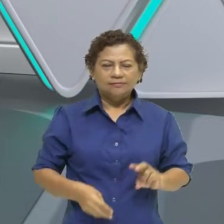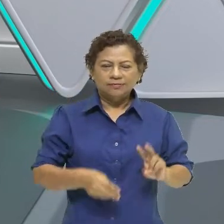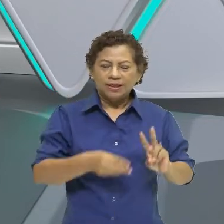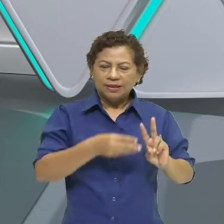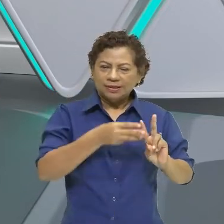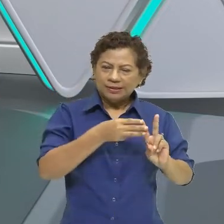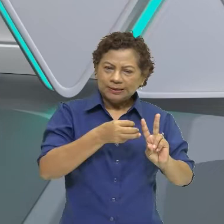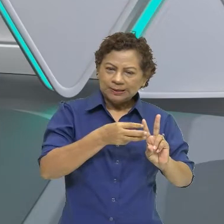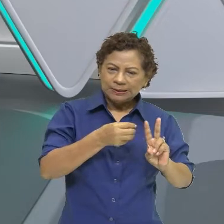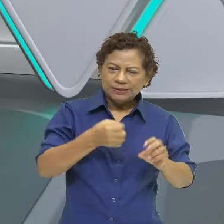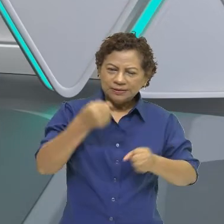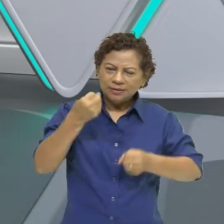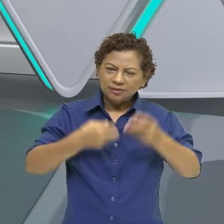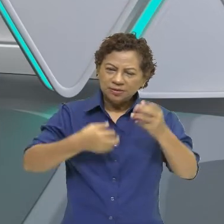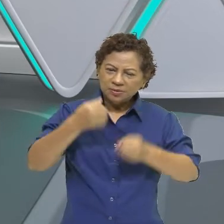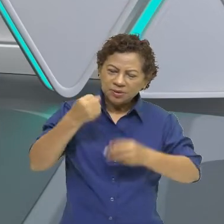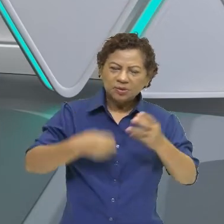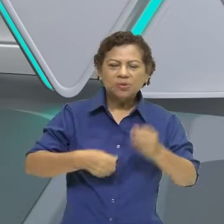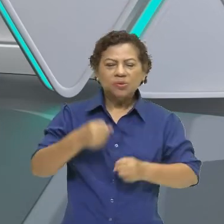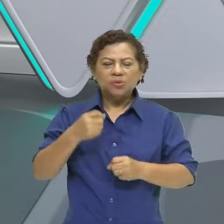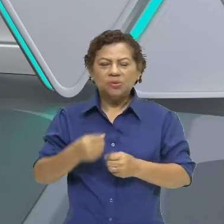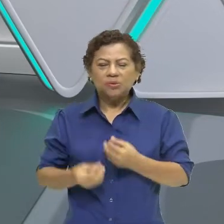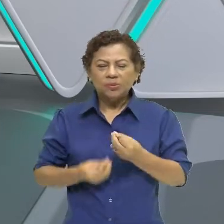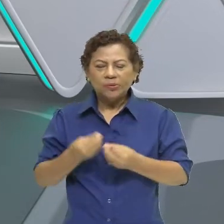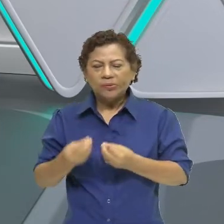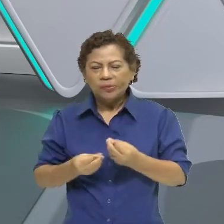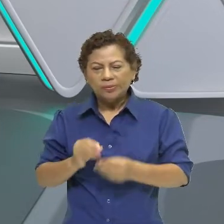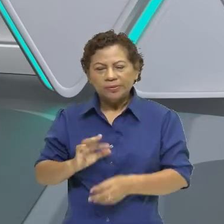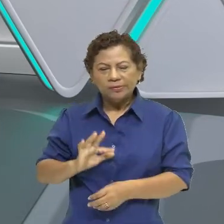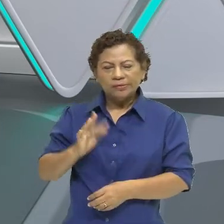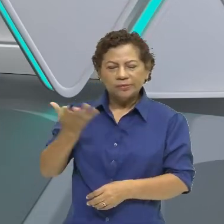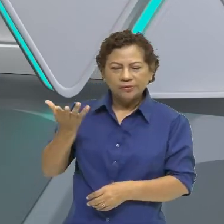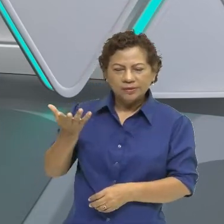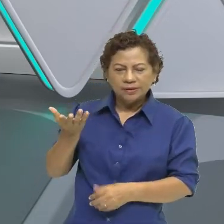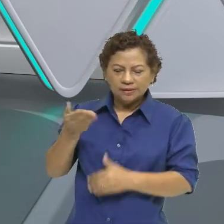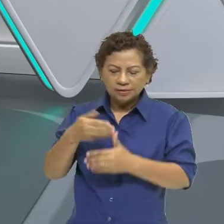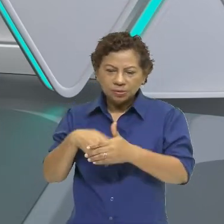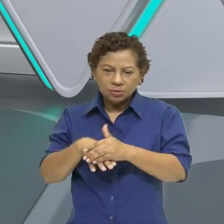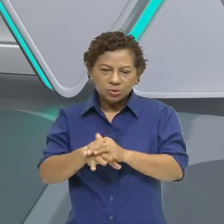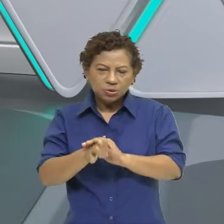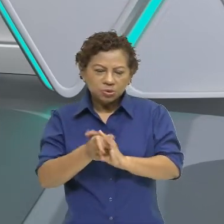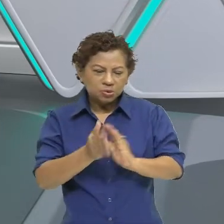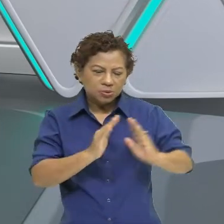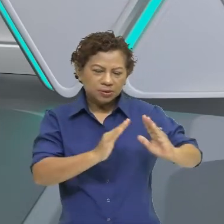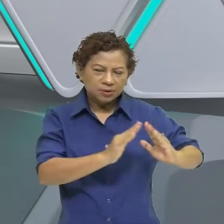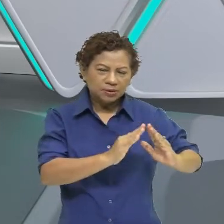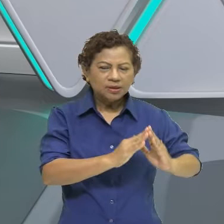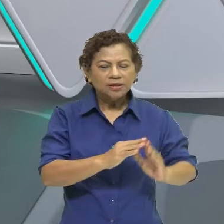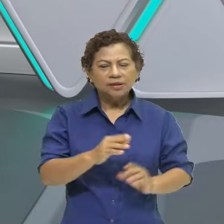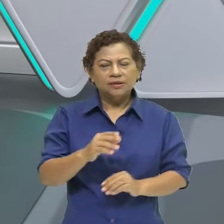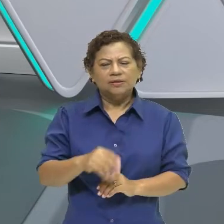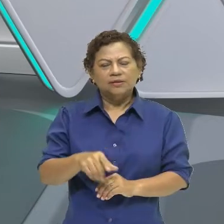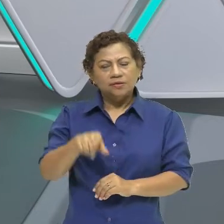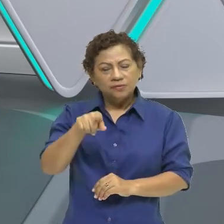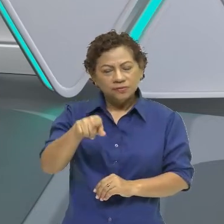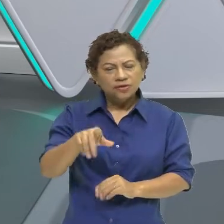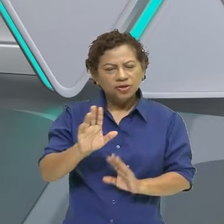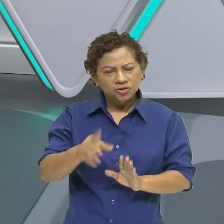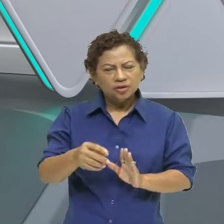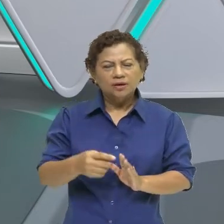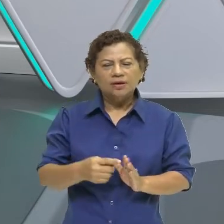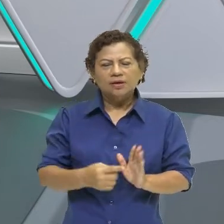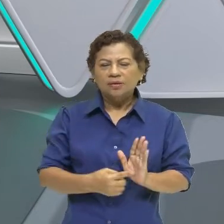Lúcia conversou com a gente, os costumes, as moradias, né? E vocês mesmos já apresentaram alguns elementos desses para a